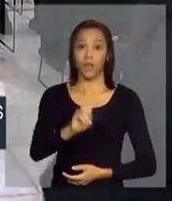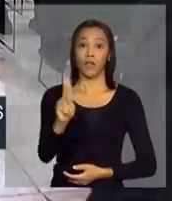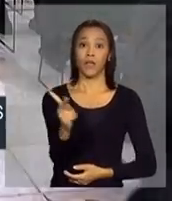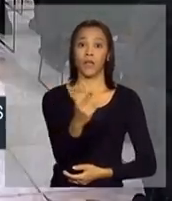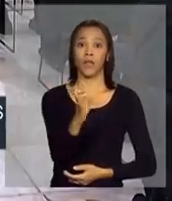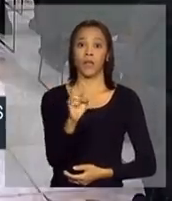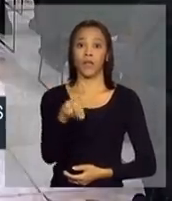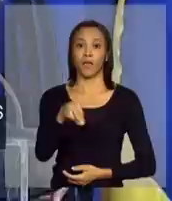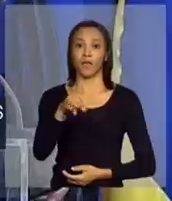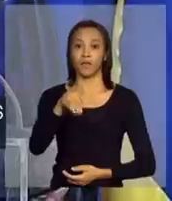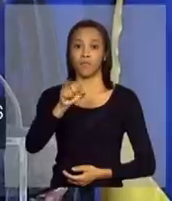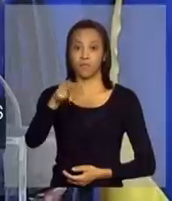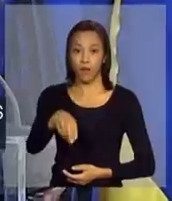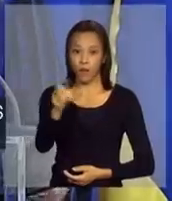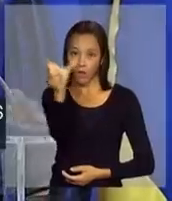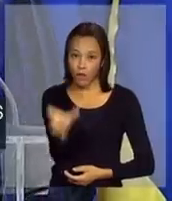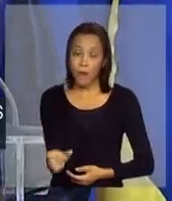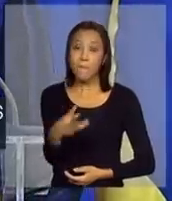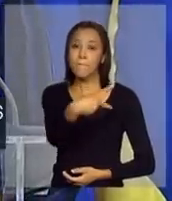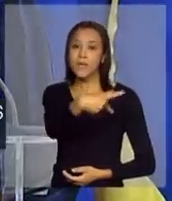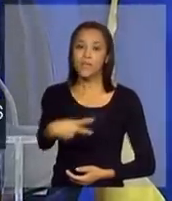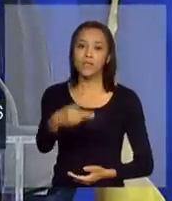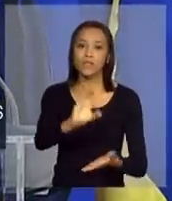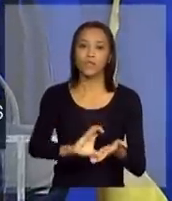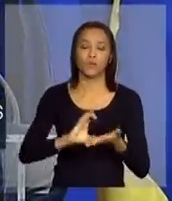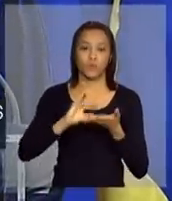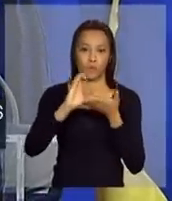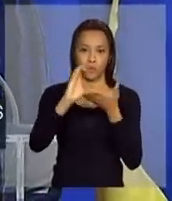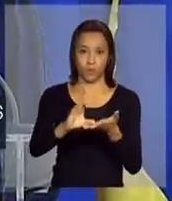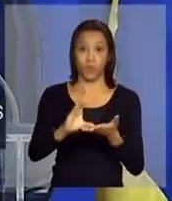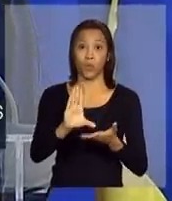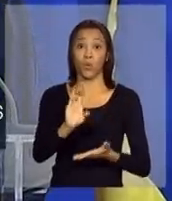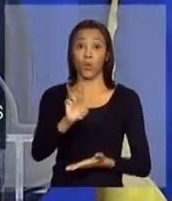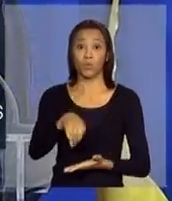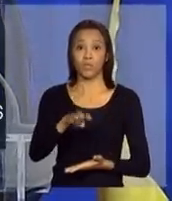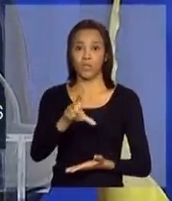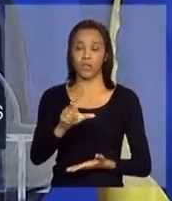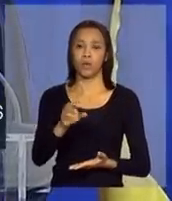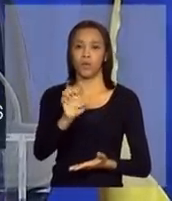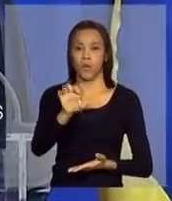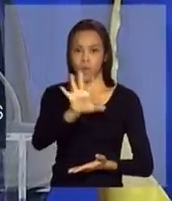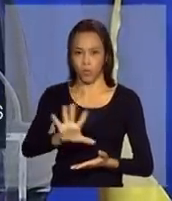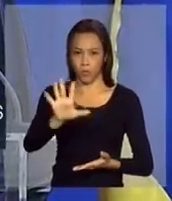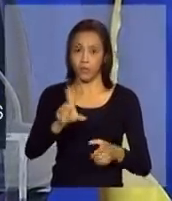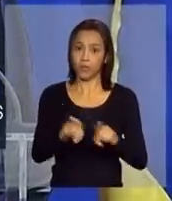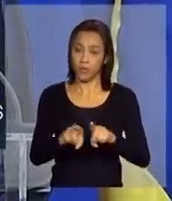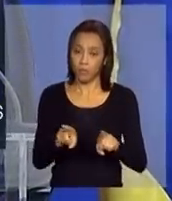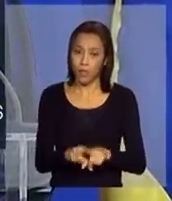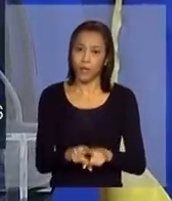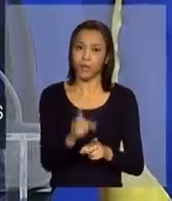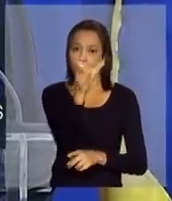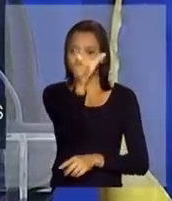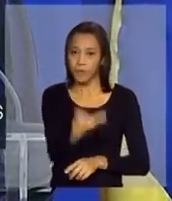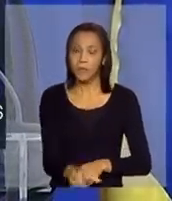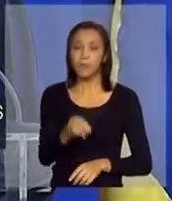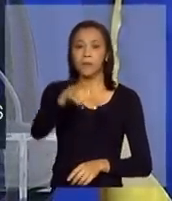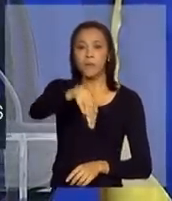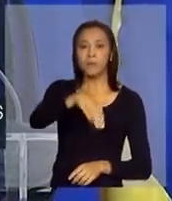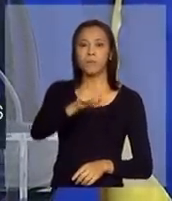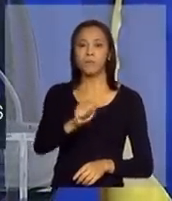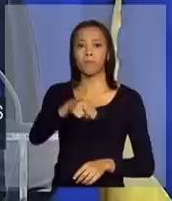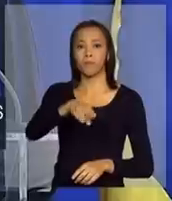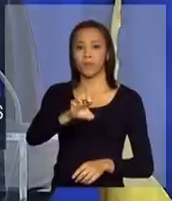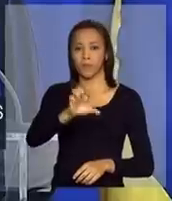Rompuy, presidente do Conselho Europeu. Excelentíssimo senhor, José Manuel Durão